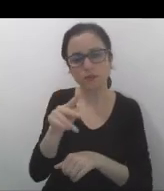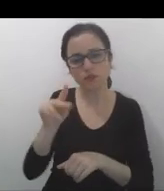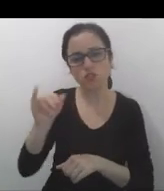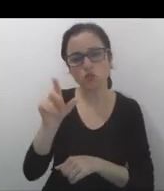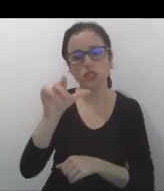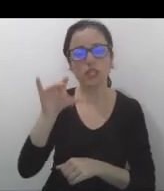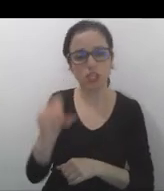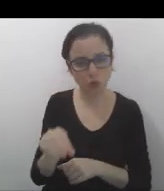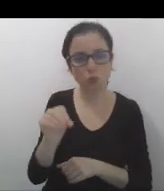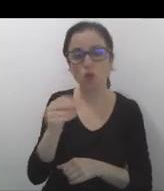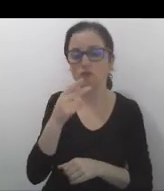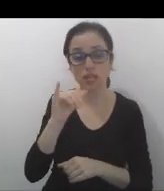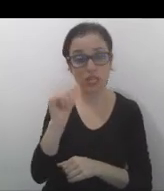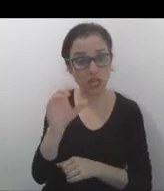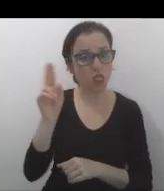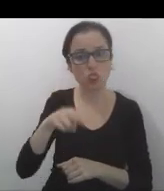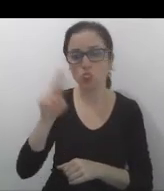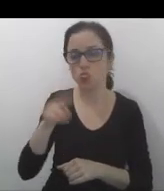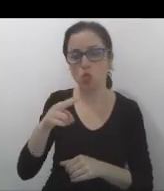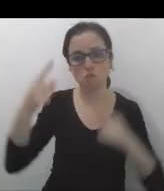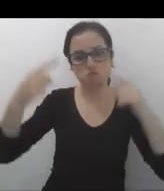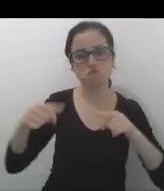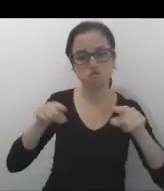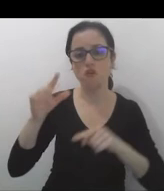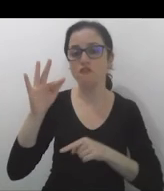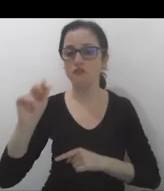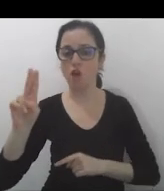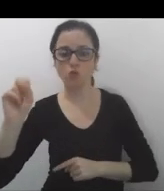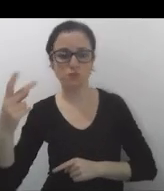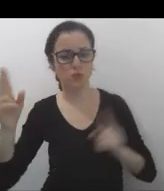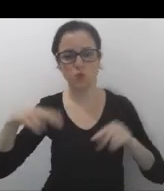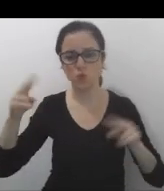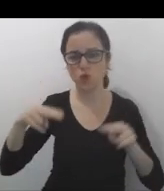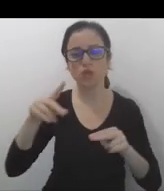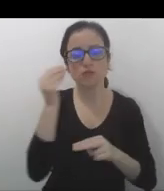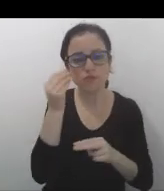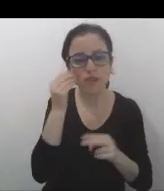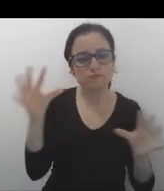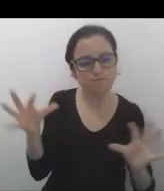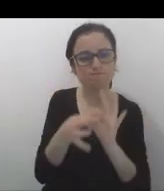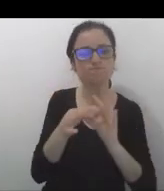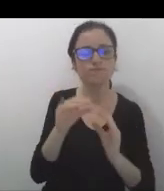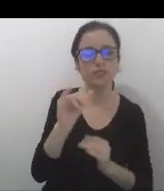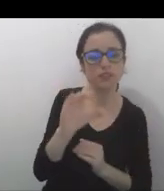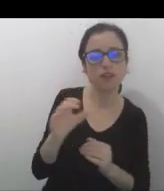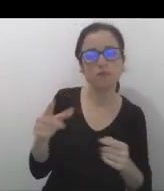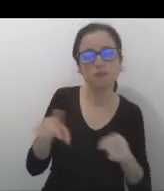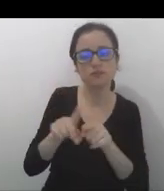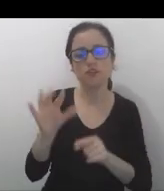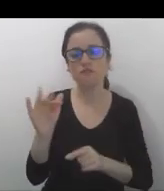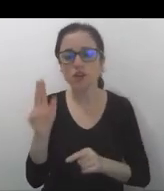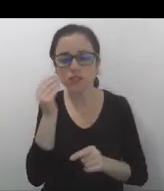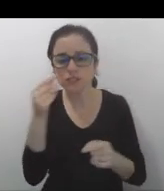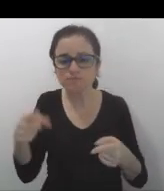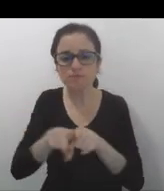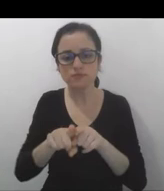do meu orientador, professor Júlio Catins, que ela jamais competiria com a FAO, né? Havia uma tentativa de entrelaçar,